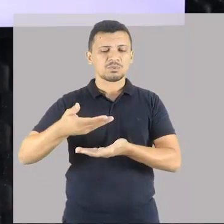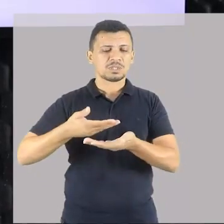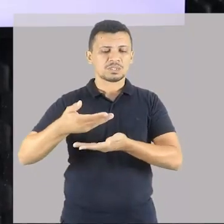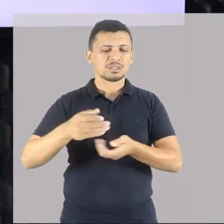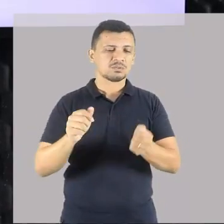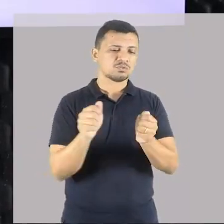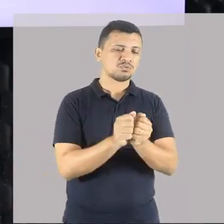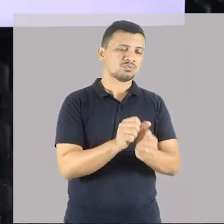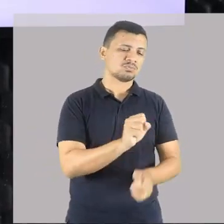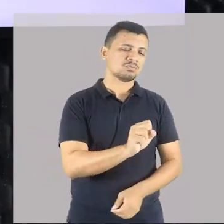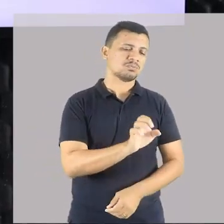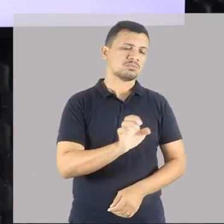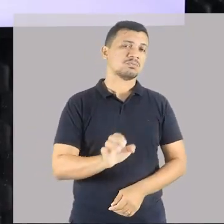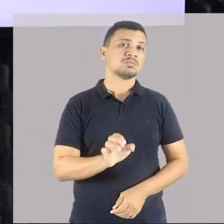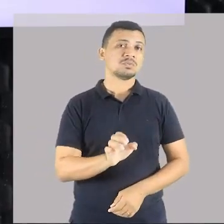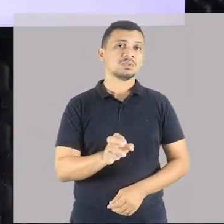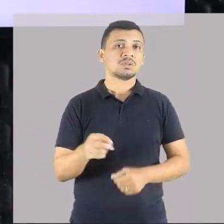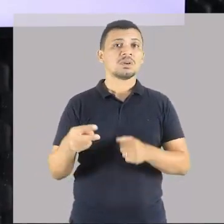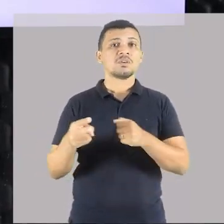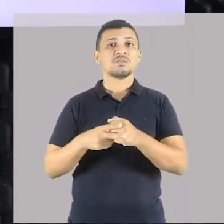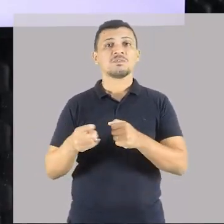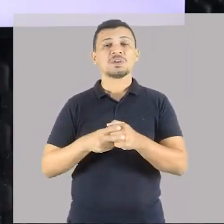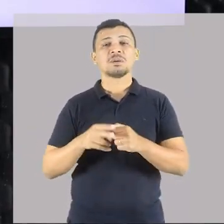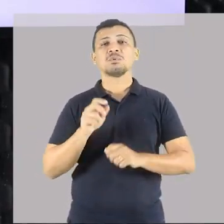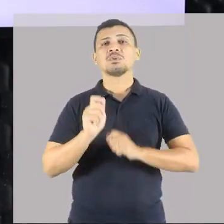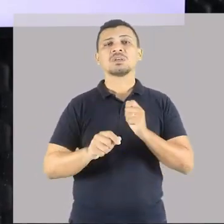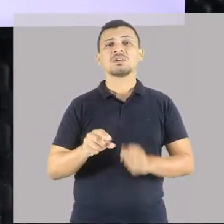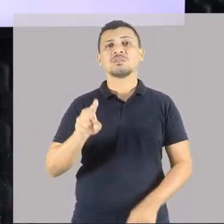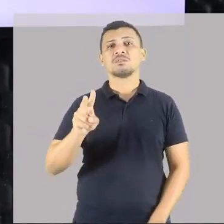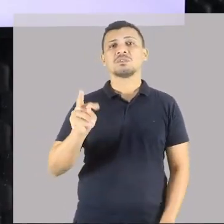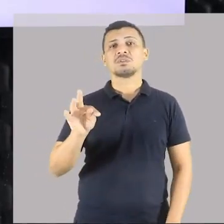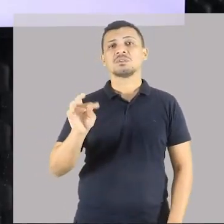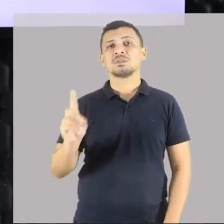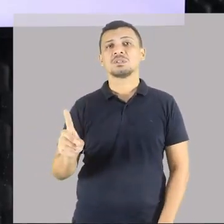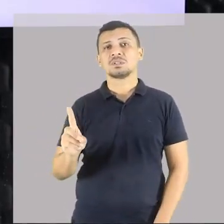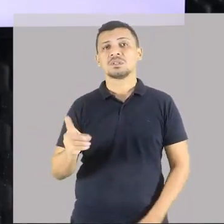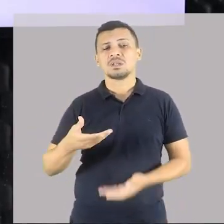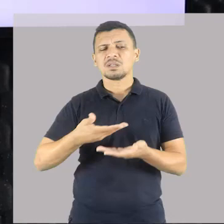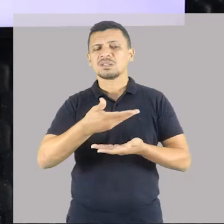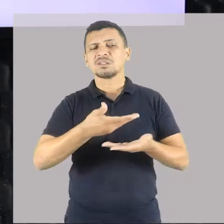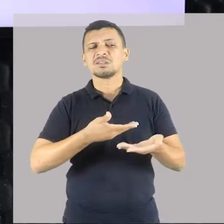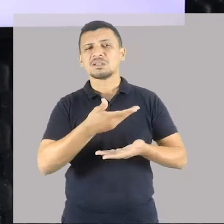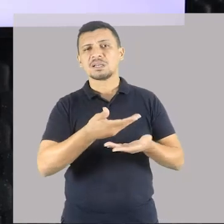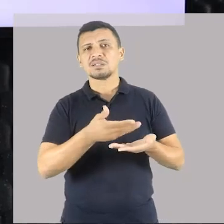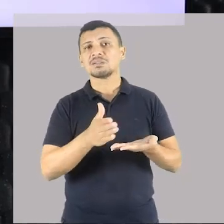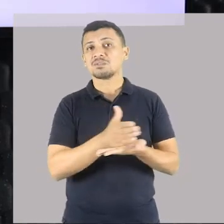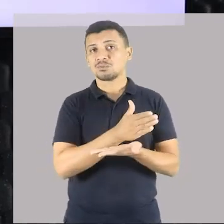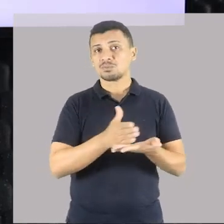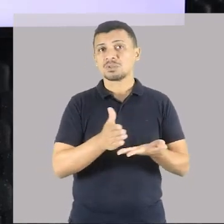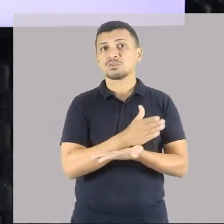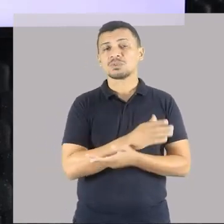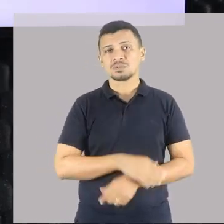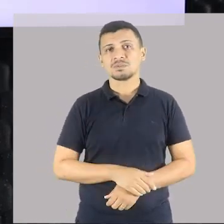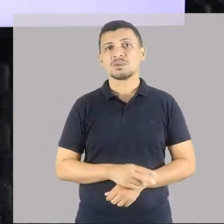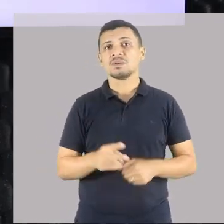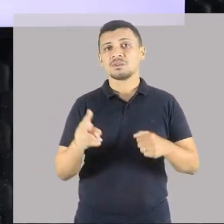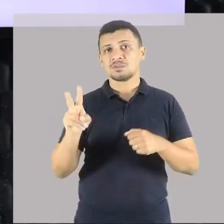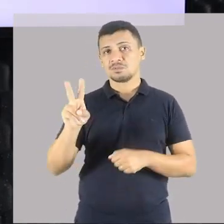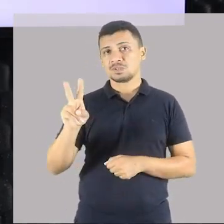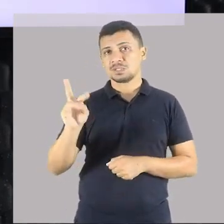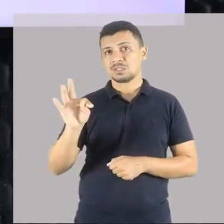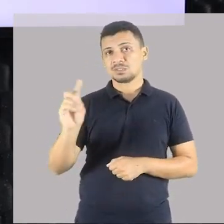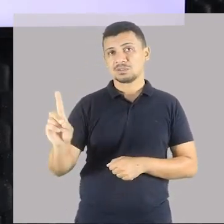si. Esse verbo, ele é um verbo transitivo direto. Trata de alguma coisa. Ele é um verbo transitivo